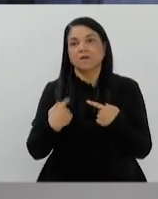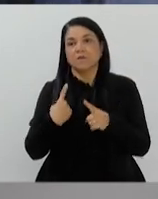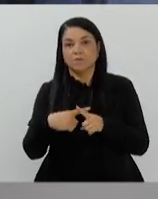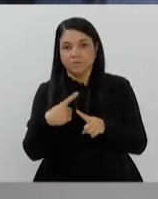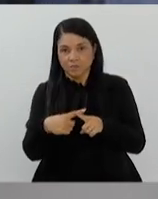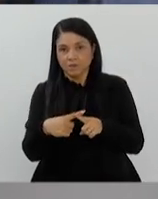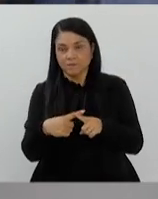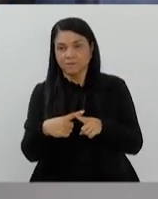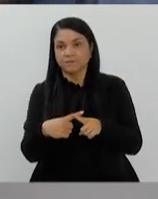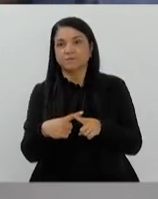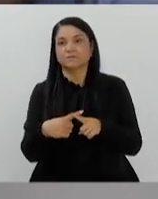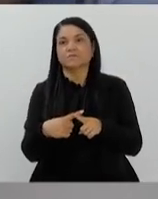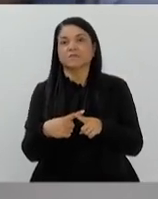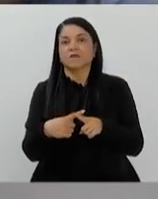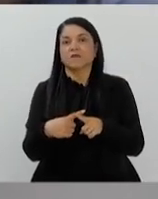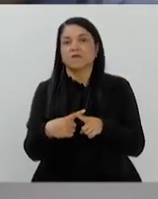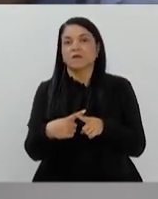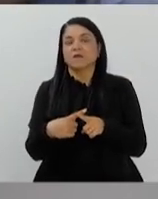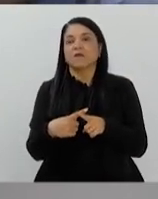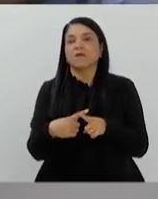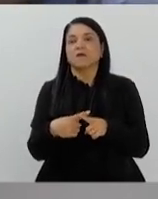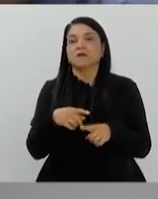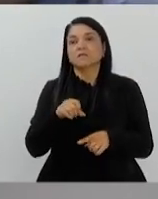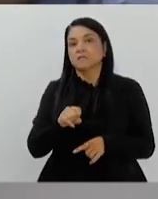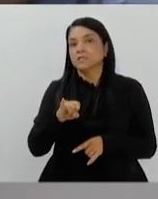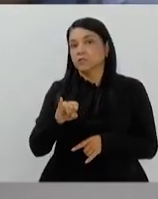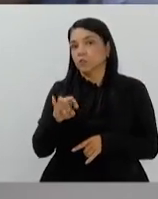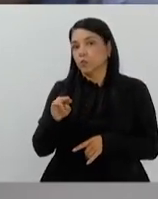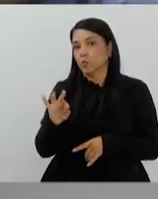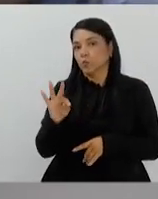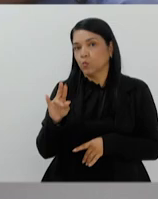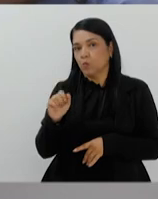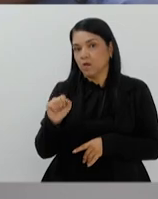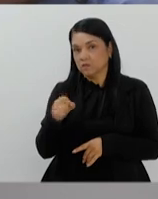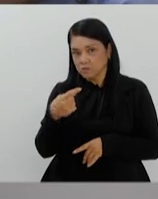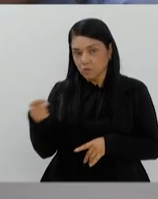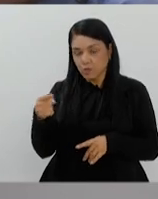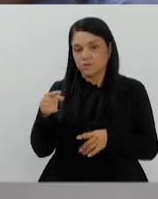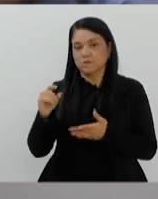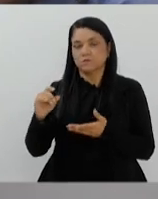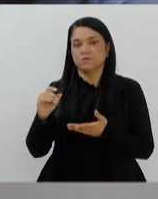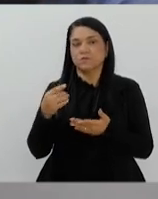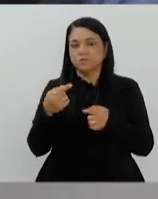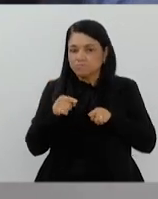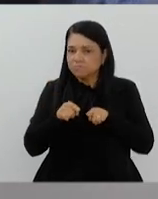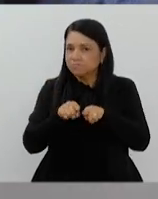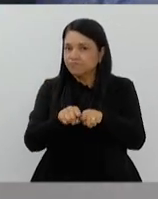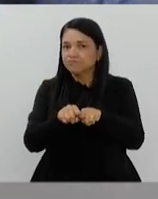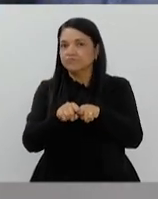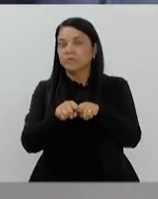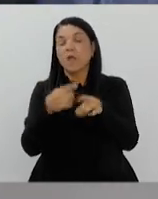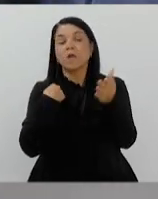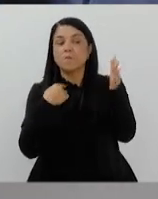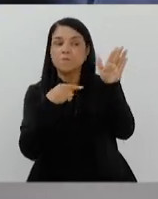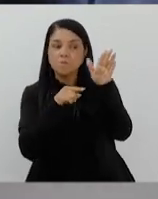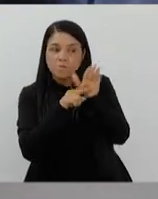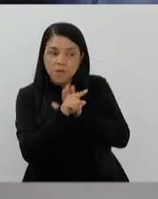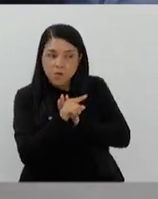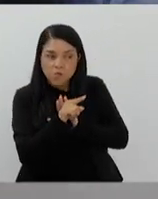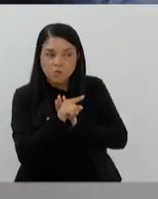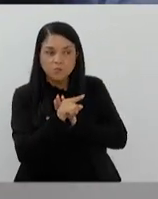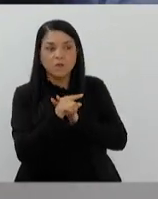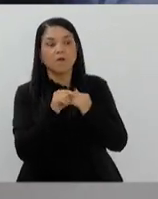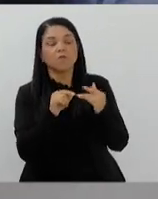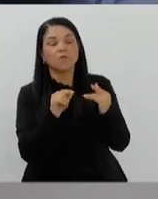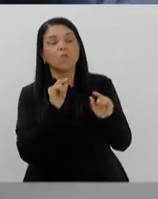Evidente perito nãoé há situações aqui que foram propostas de patrocínios que há de se pergar a